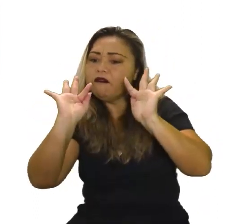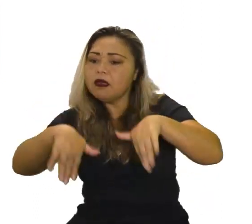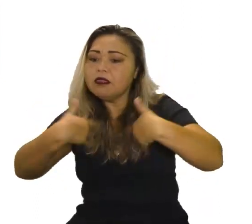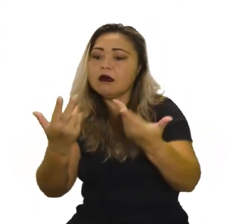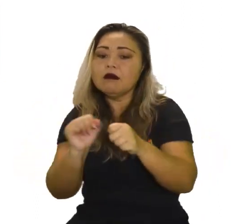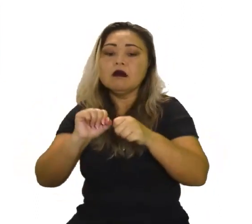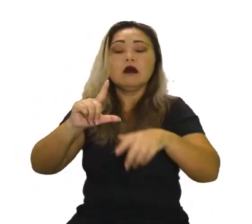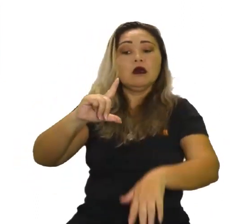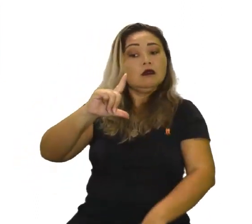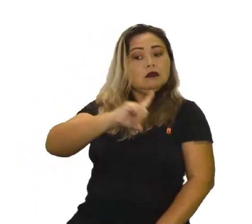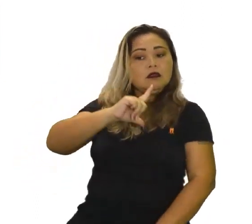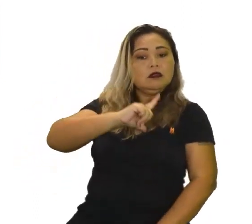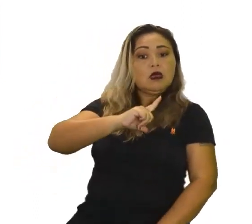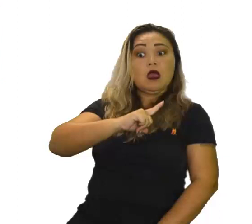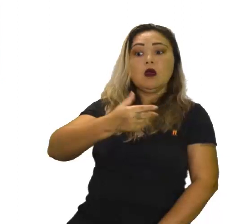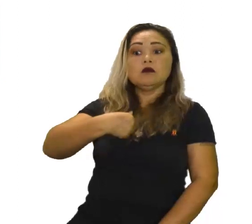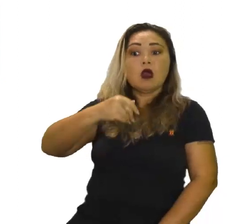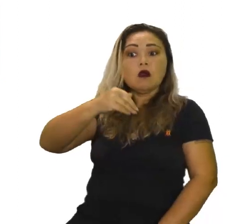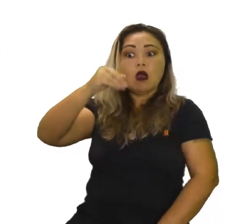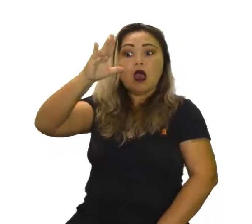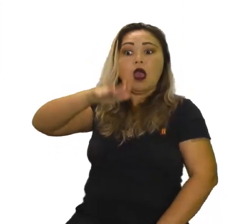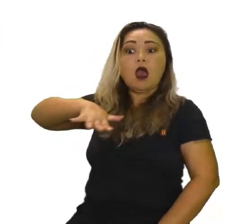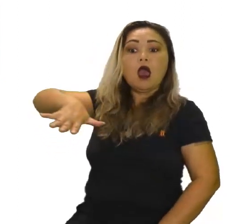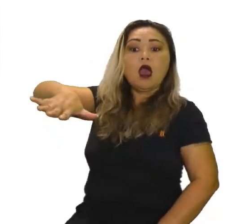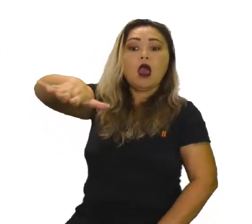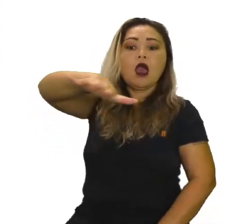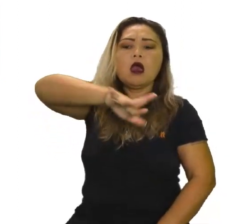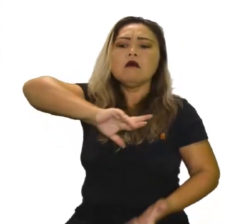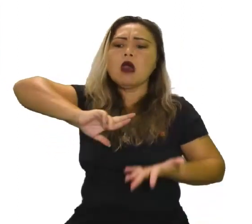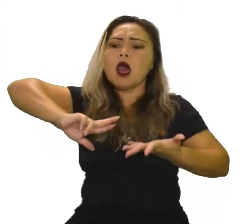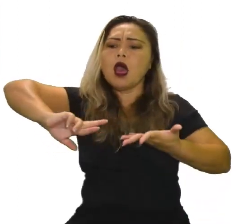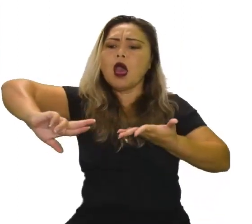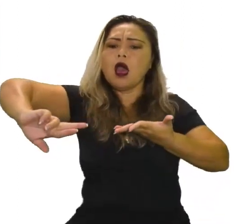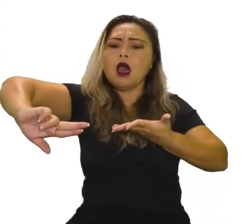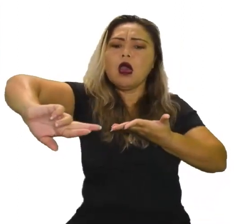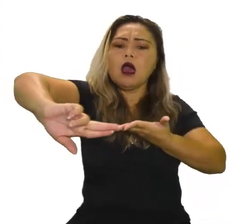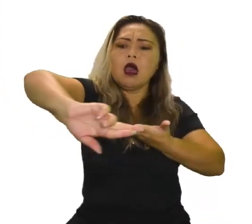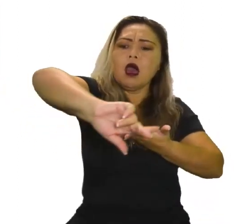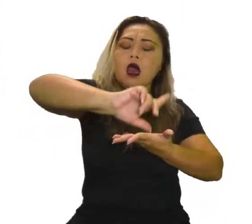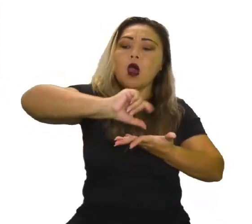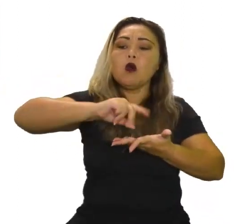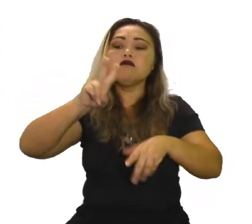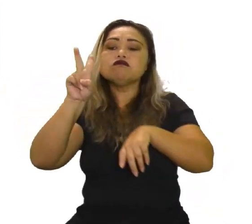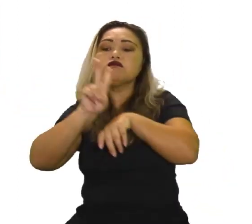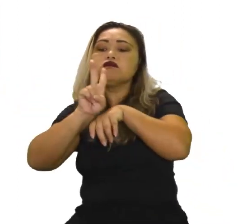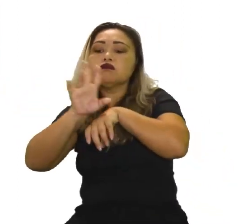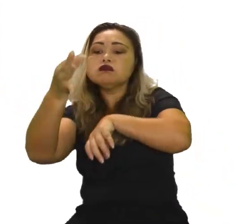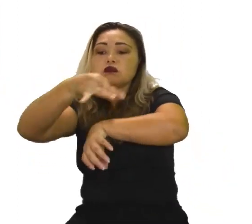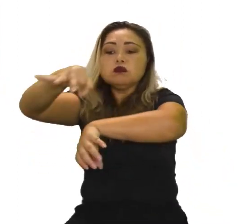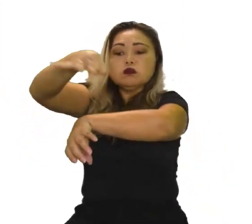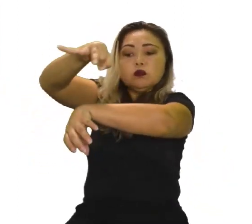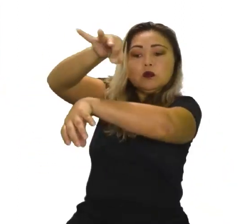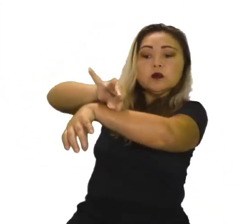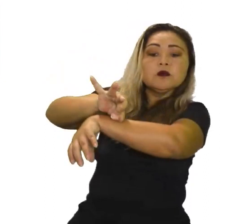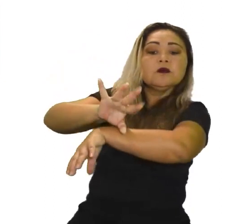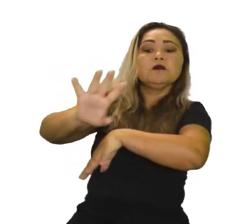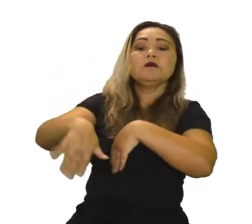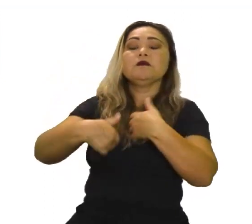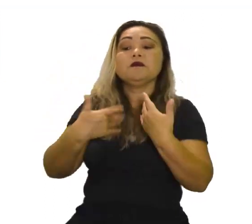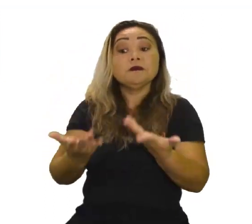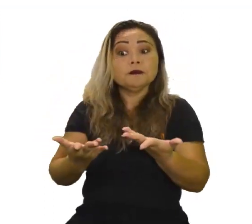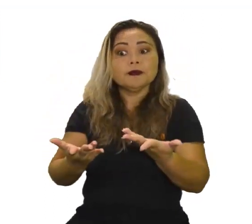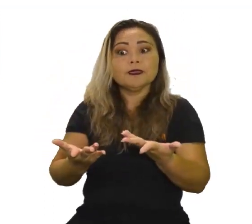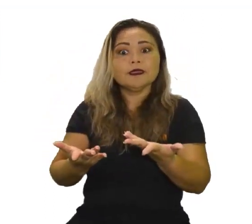finalizando, temos que ter esse conhecimento do mercado diversificado em relação à criação das